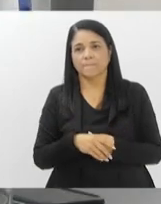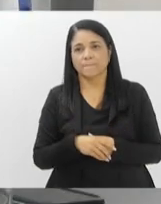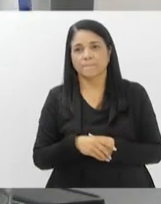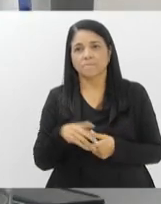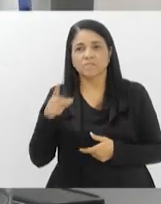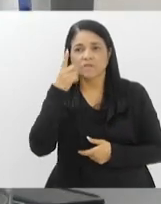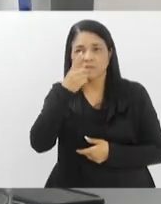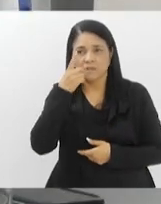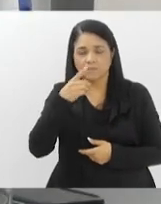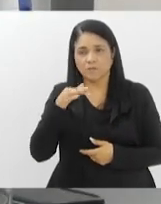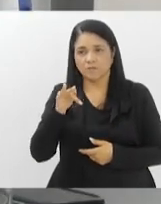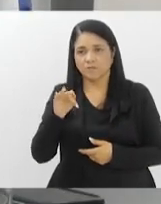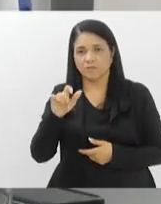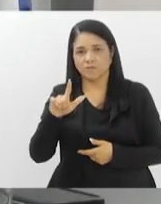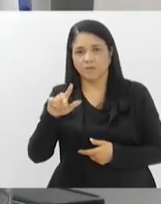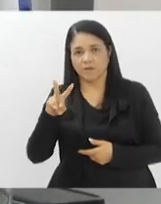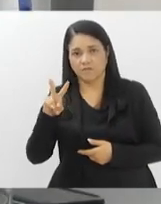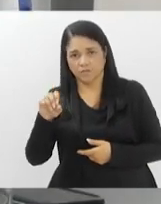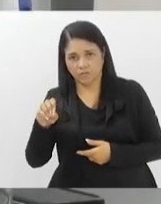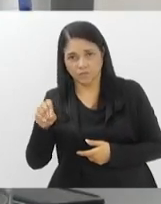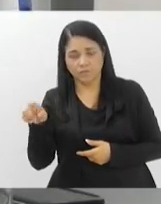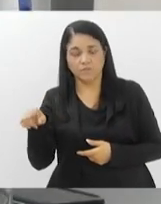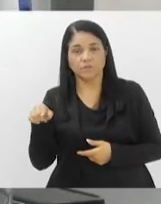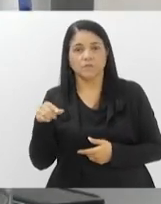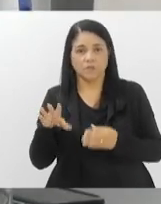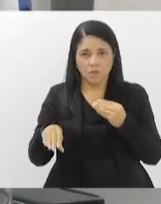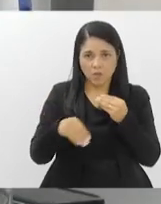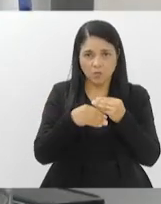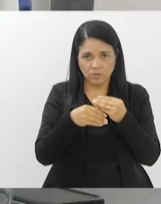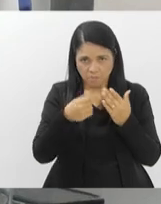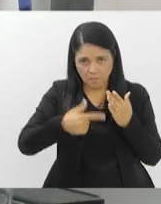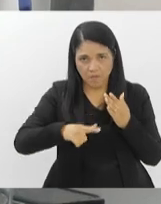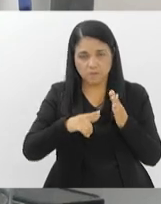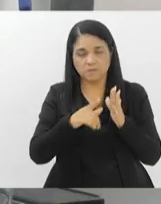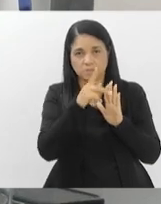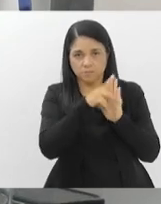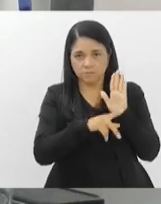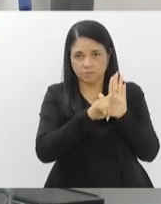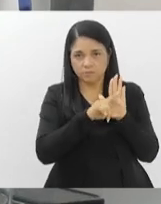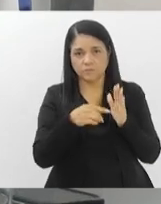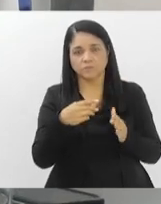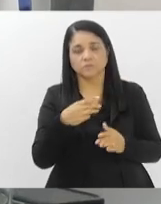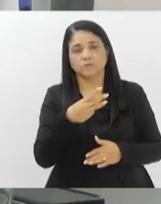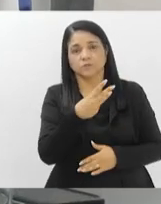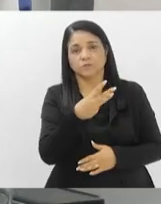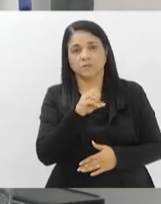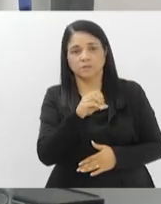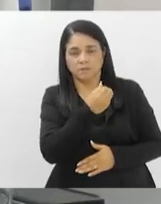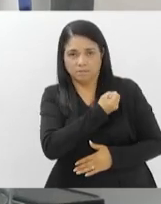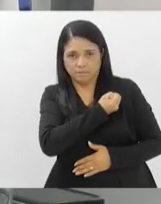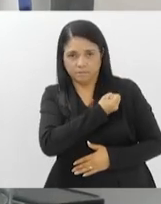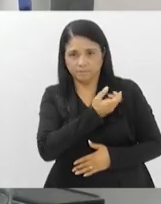quer... Agradeço. Obrigado, meu irmão. Obrigado. Deputado Serafini, quer incluir mais um? É o item 30. Item 30.